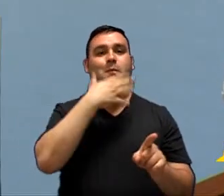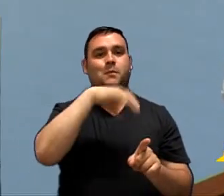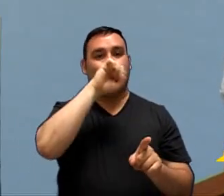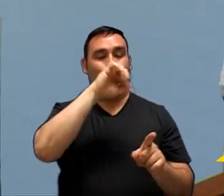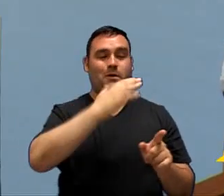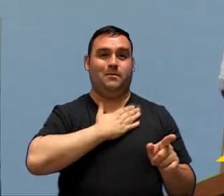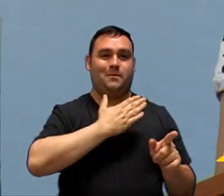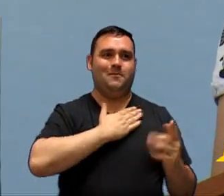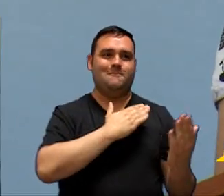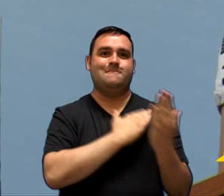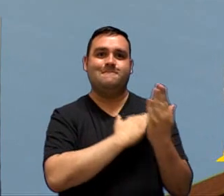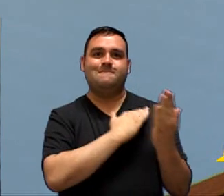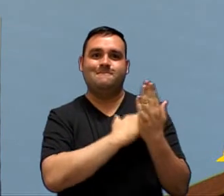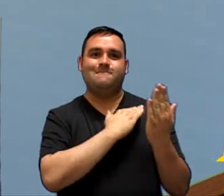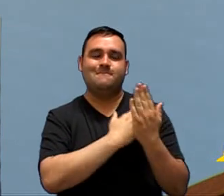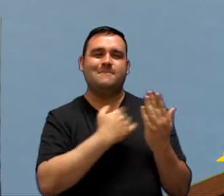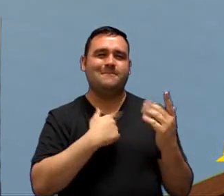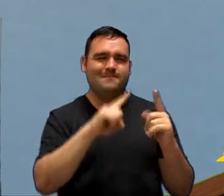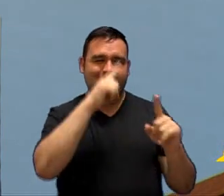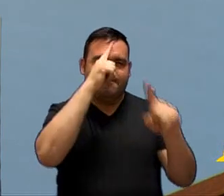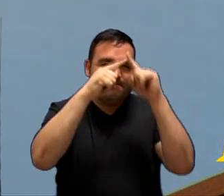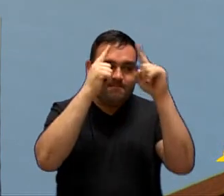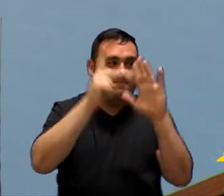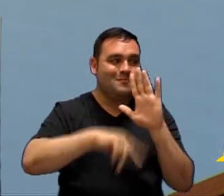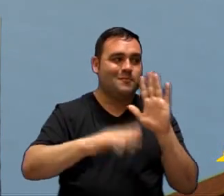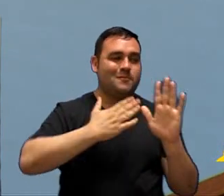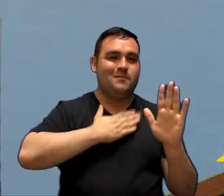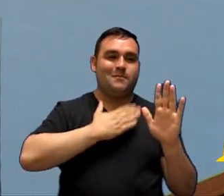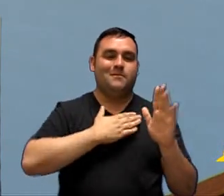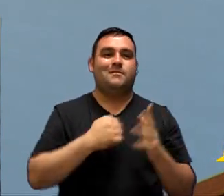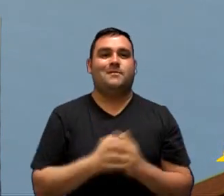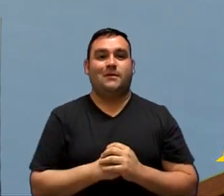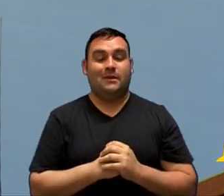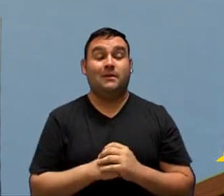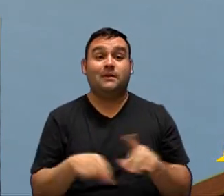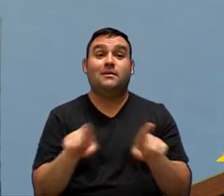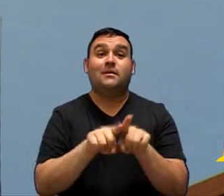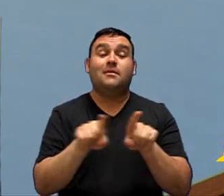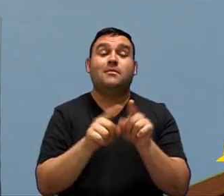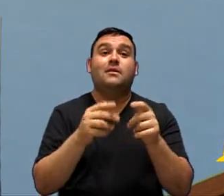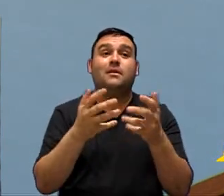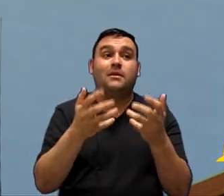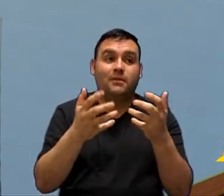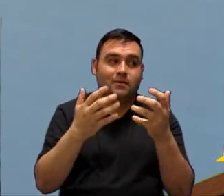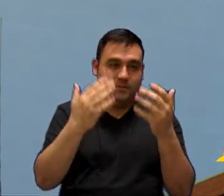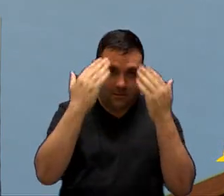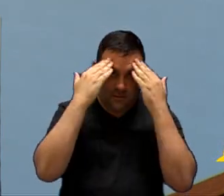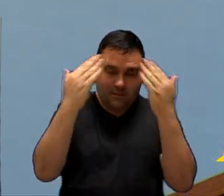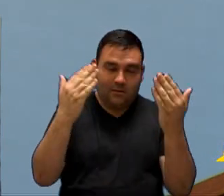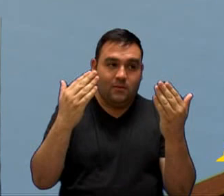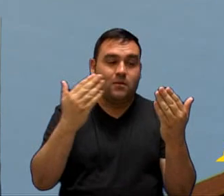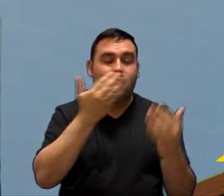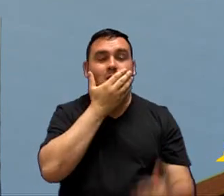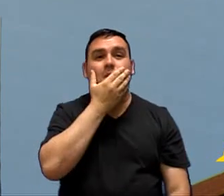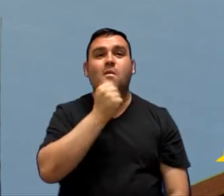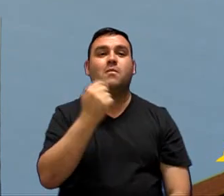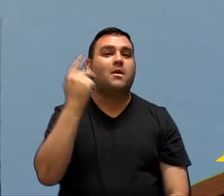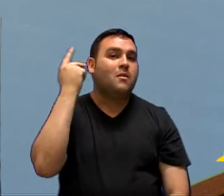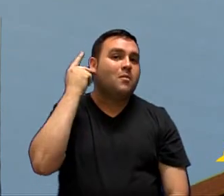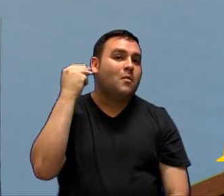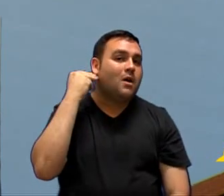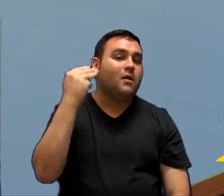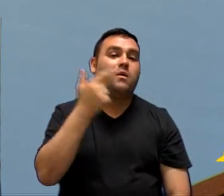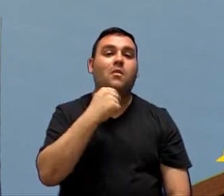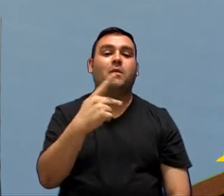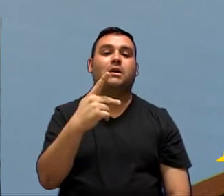que me ajudou bastante a criar o meu projeto de lei. E também eu quero agradecer ao Paulo e